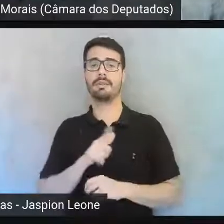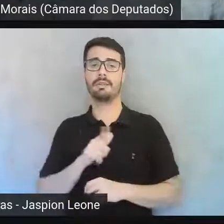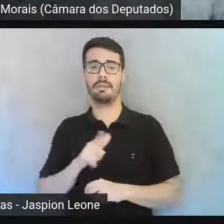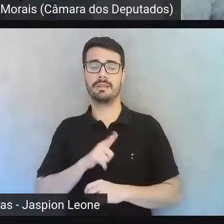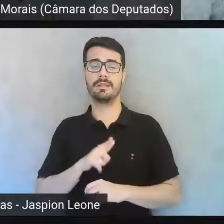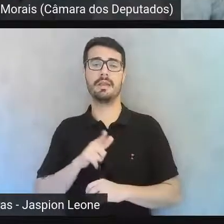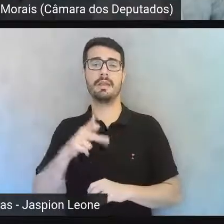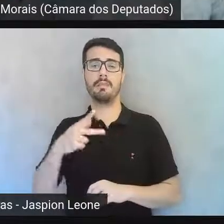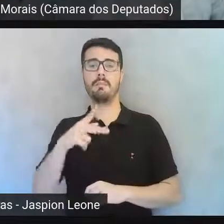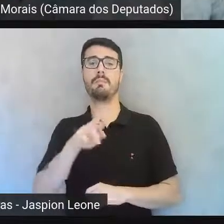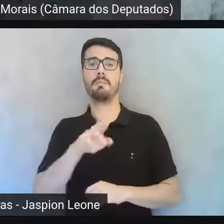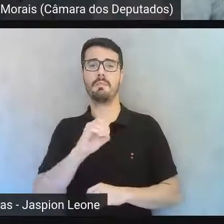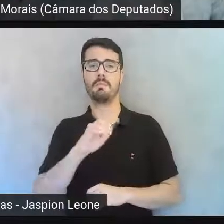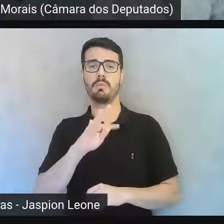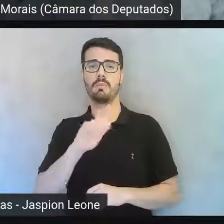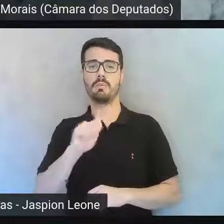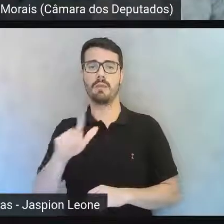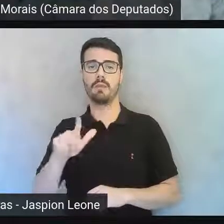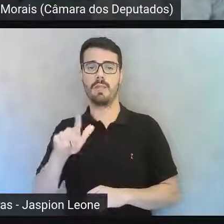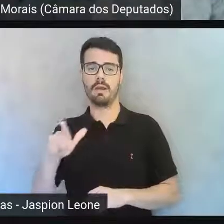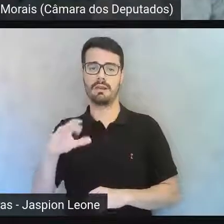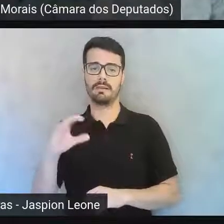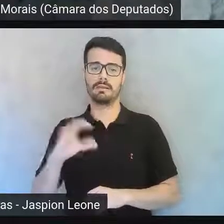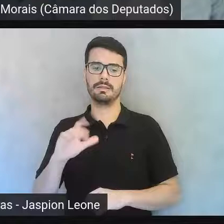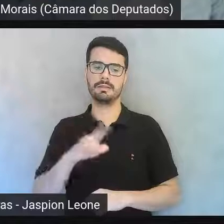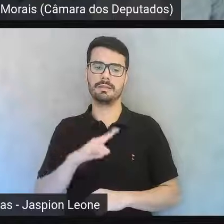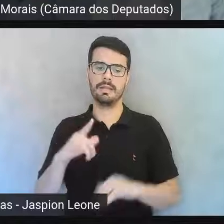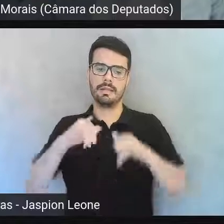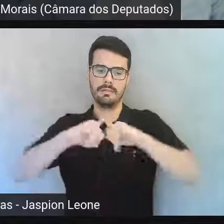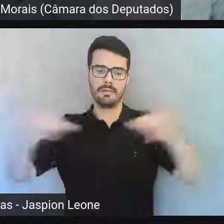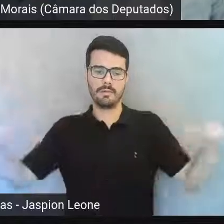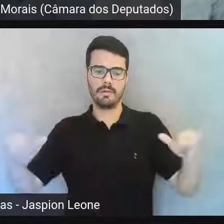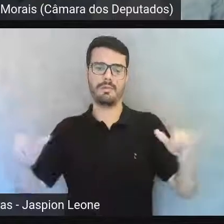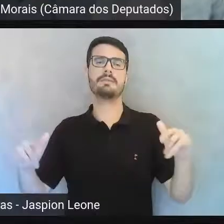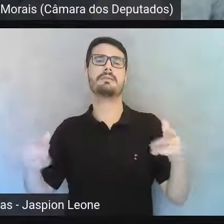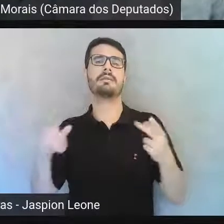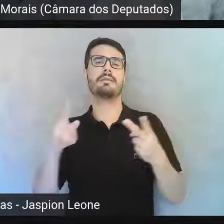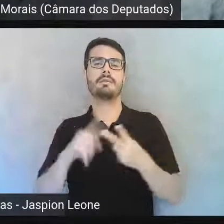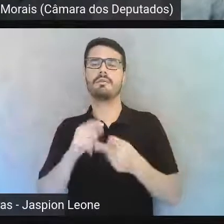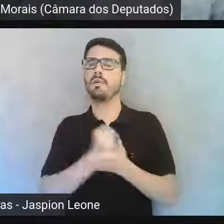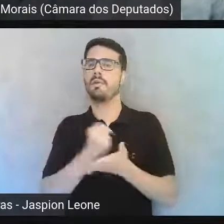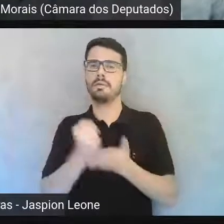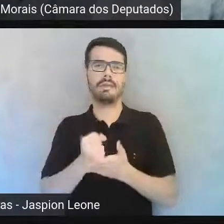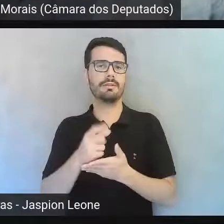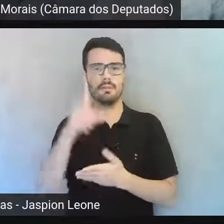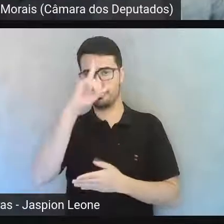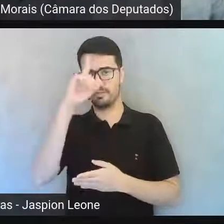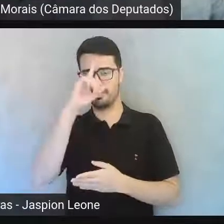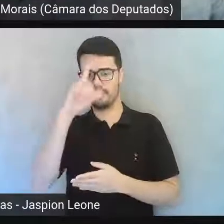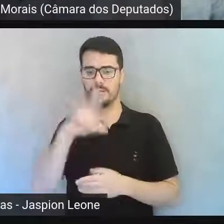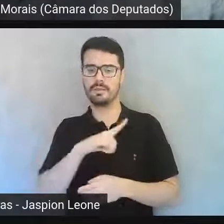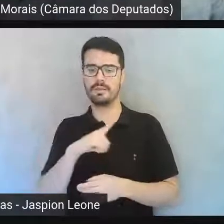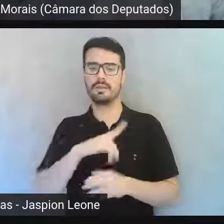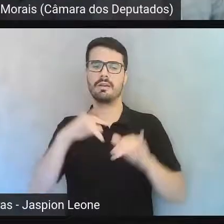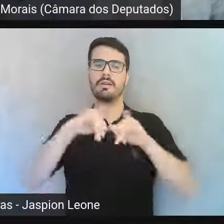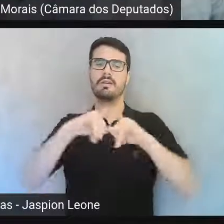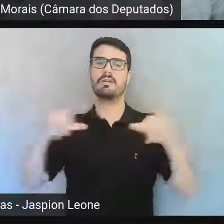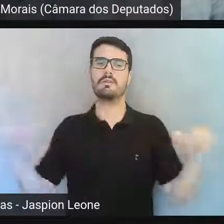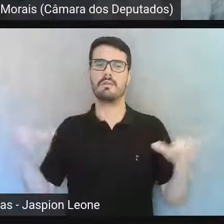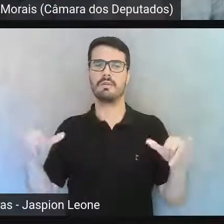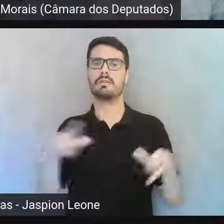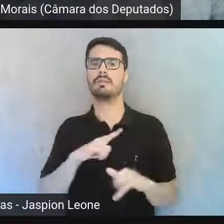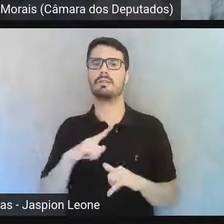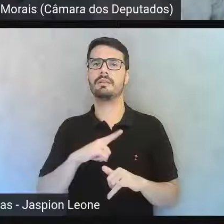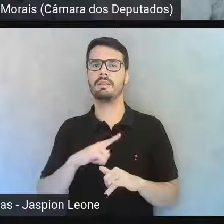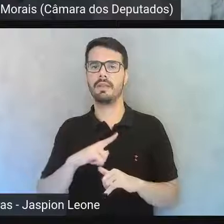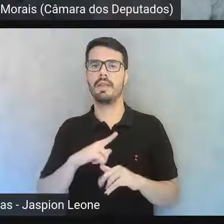contratos, o portal LC, temos informações de licitação em contratos diariamente e temos informações, fizemos também